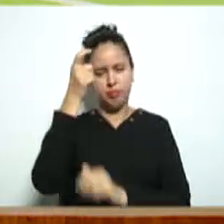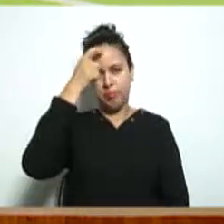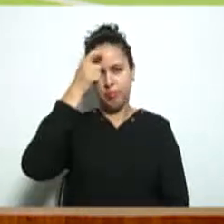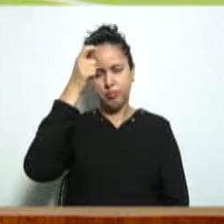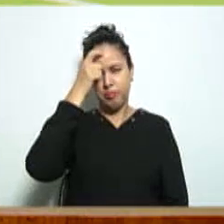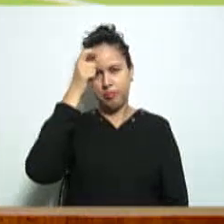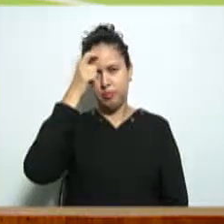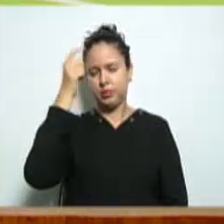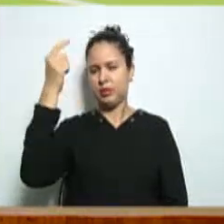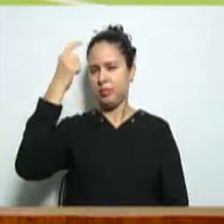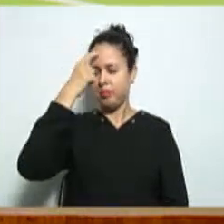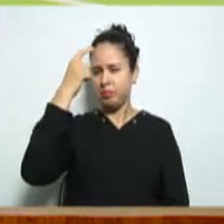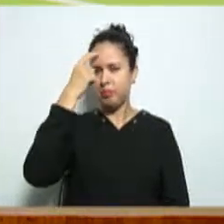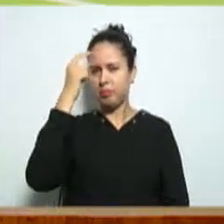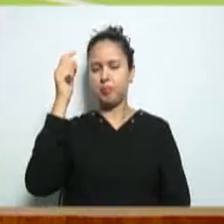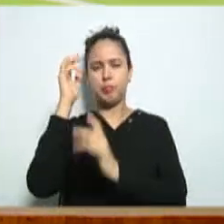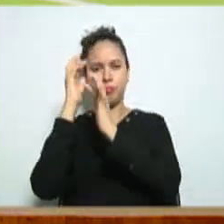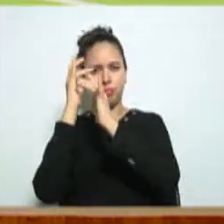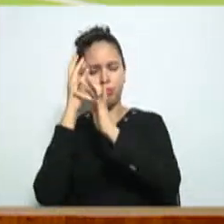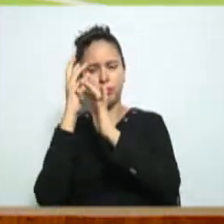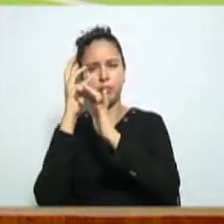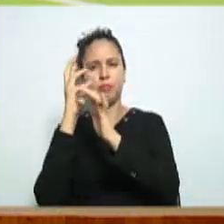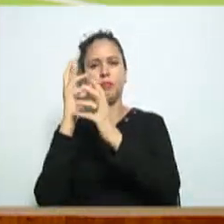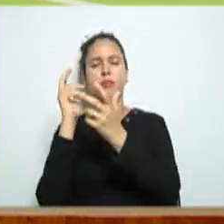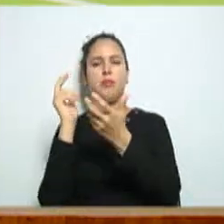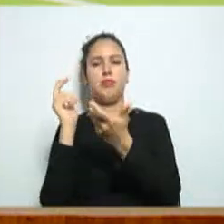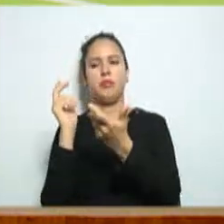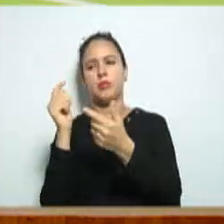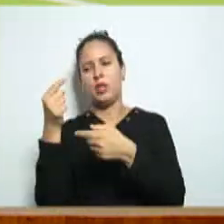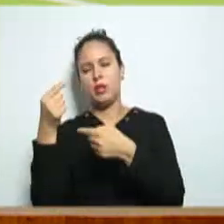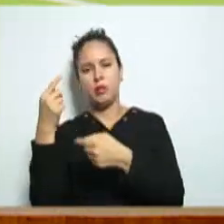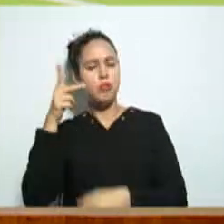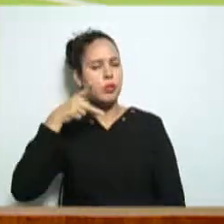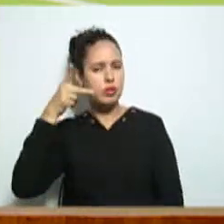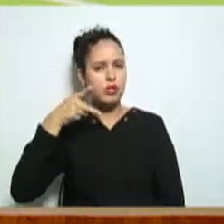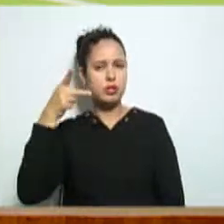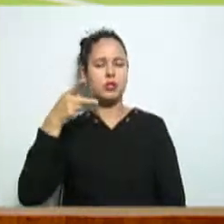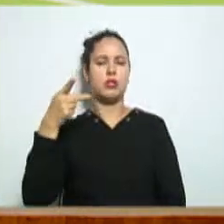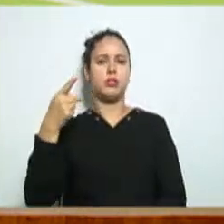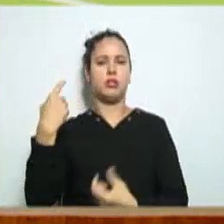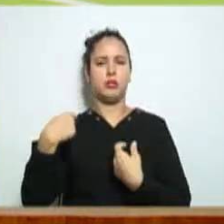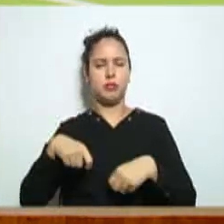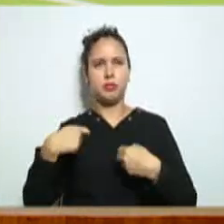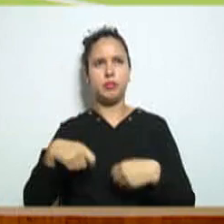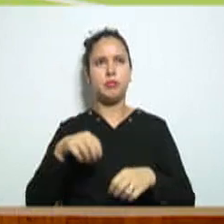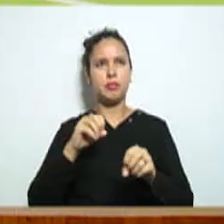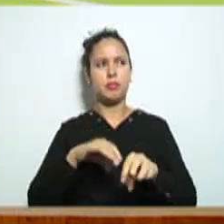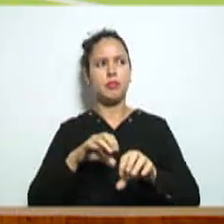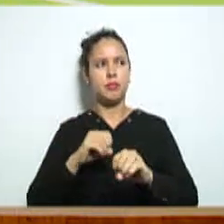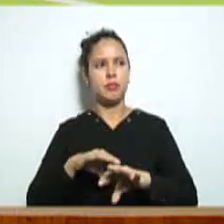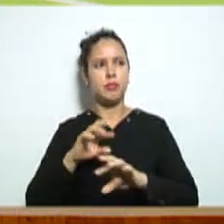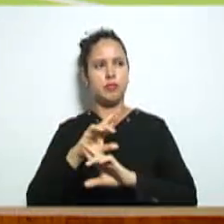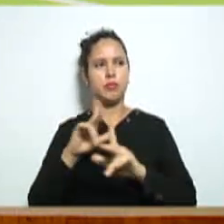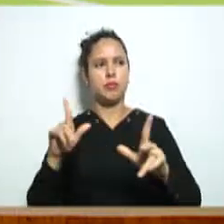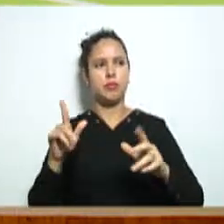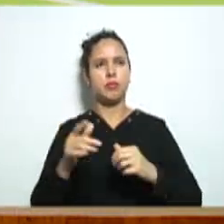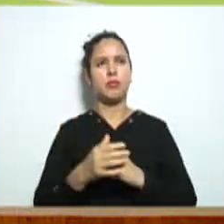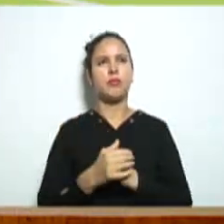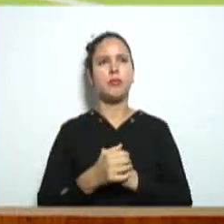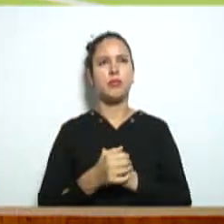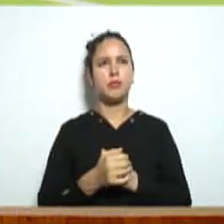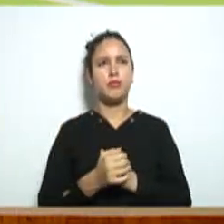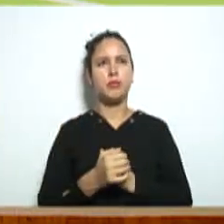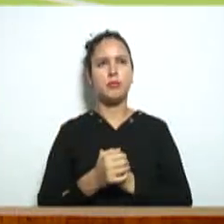vai ser aquele que pensa, que vai cuidar da política. São as pessoas que vão precisar de uma educação diferenciada. E